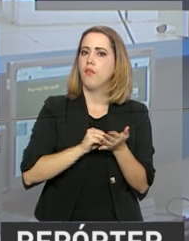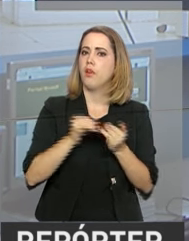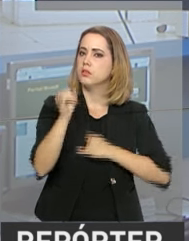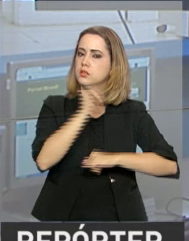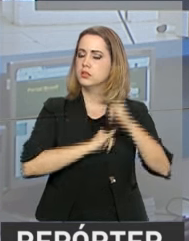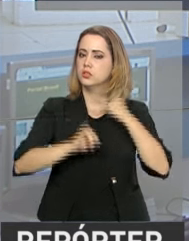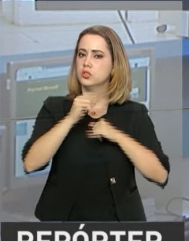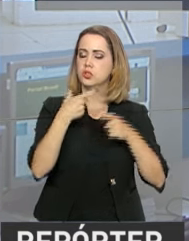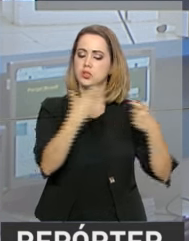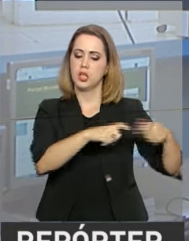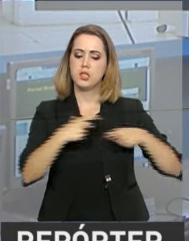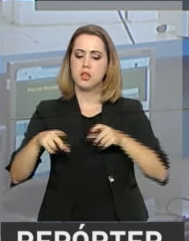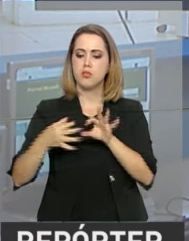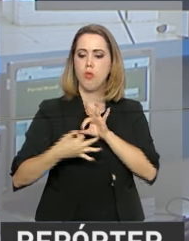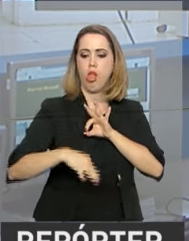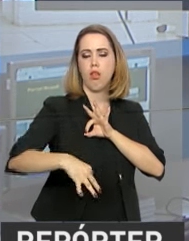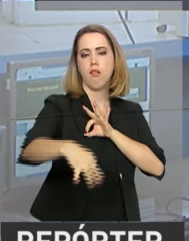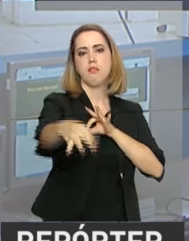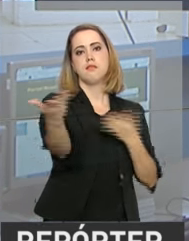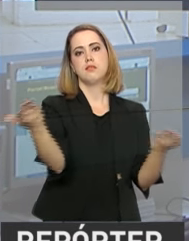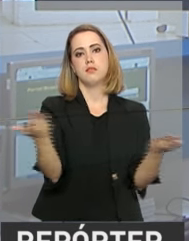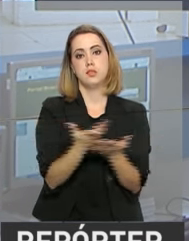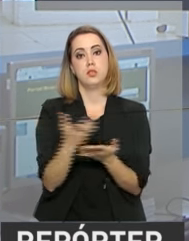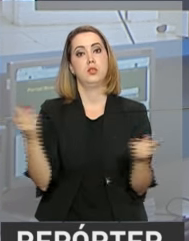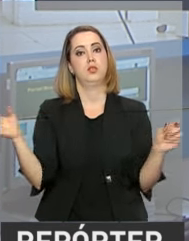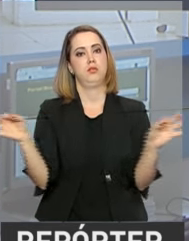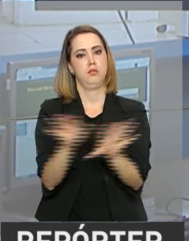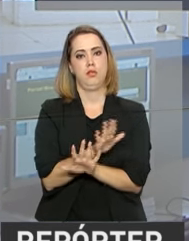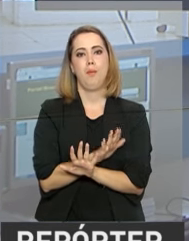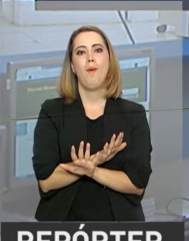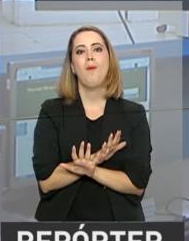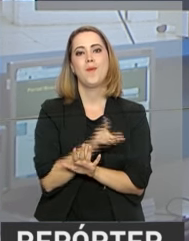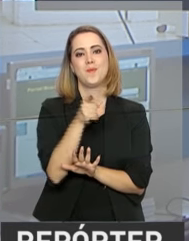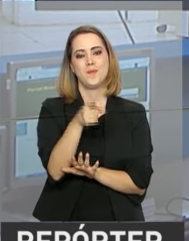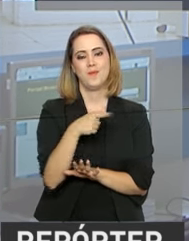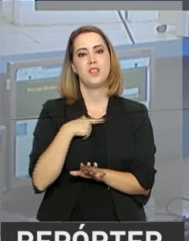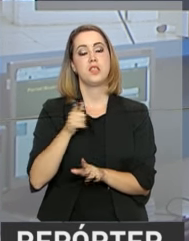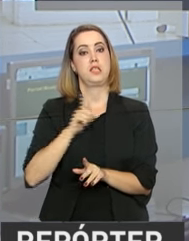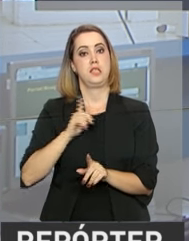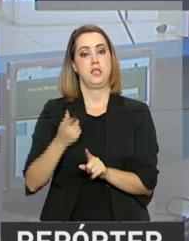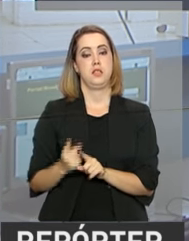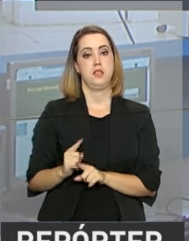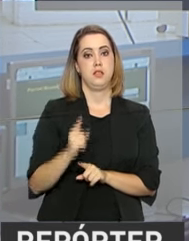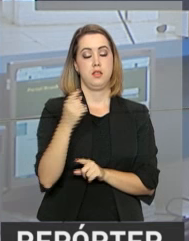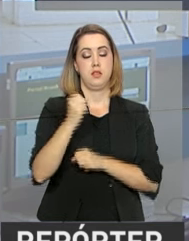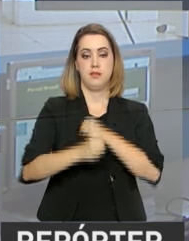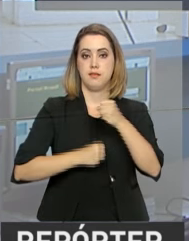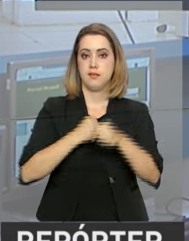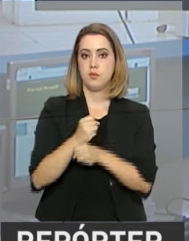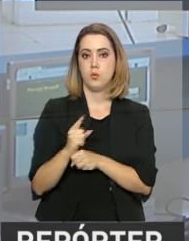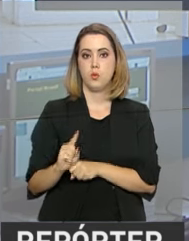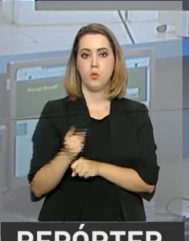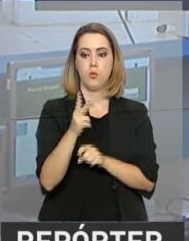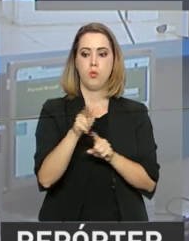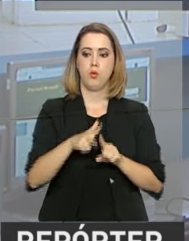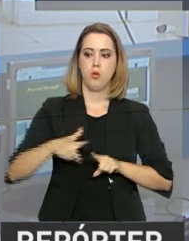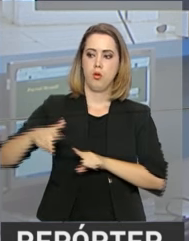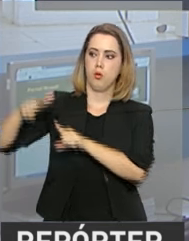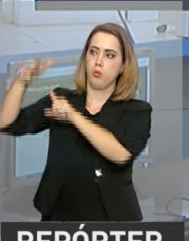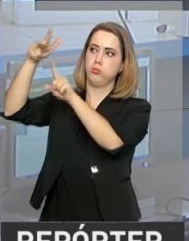em áreas isoladas ou de difícil acesso está com os dias contados com previsão de lançamento para o ano que vem um satélite